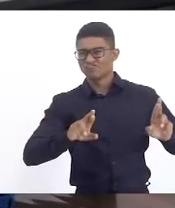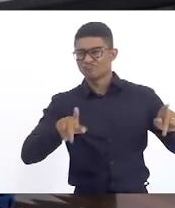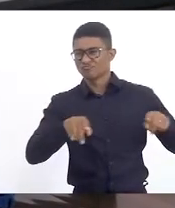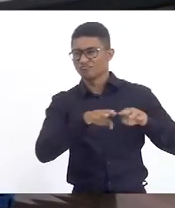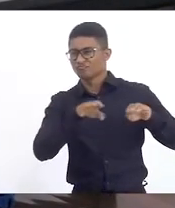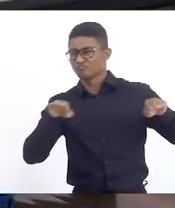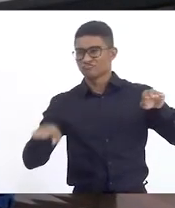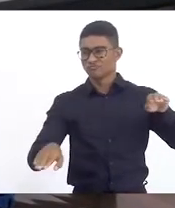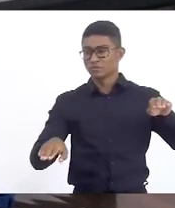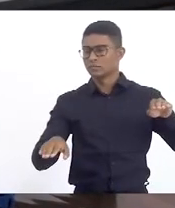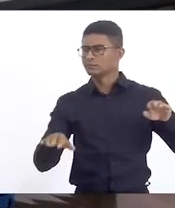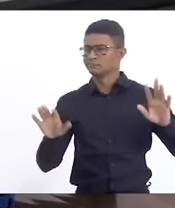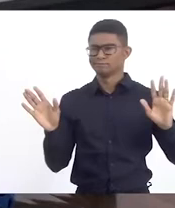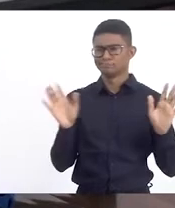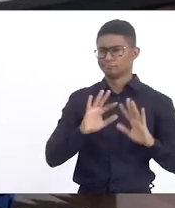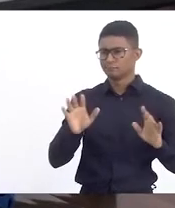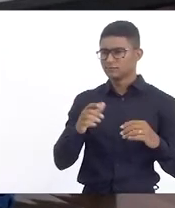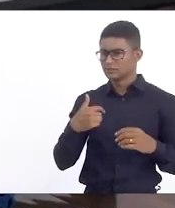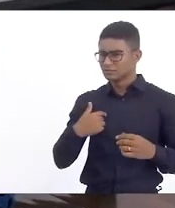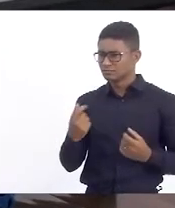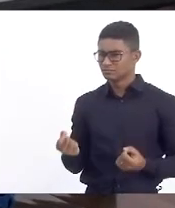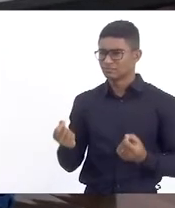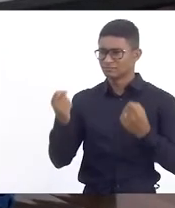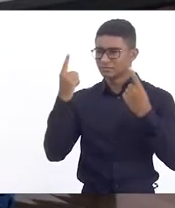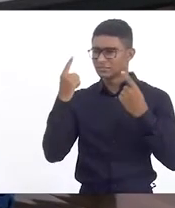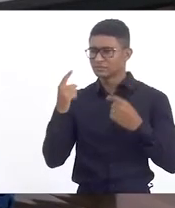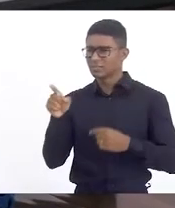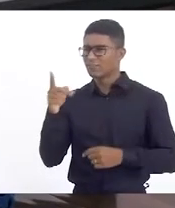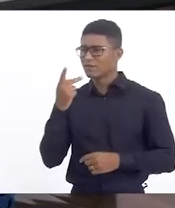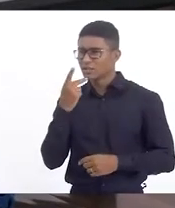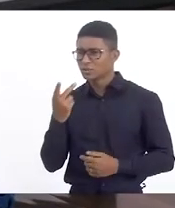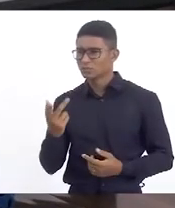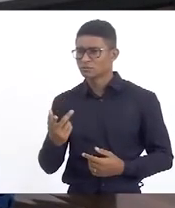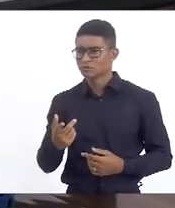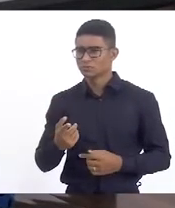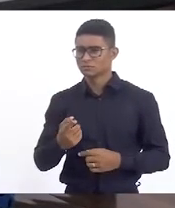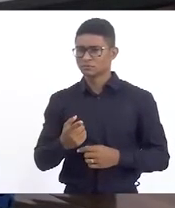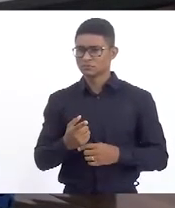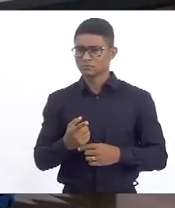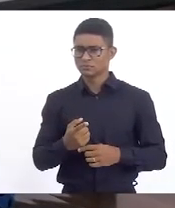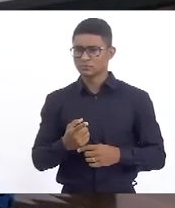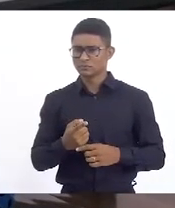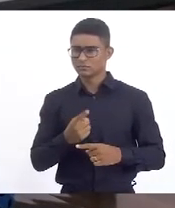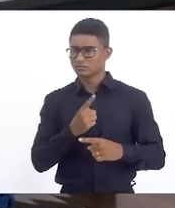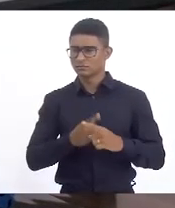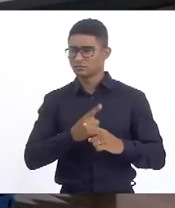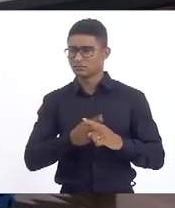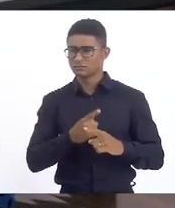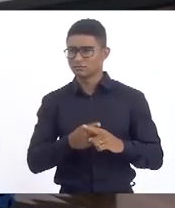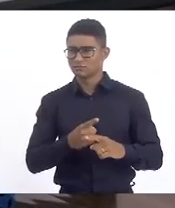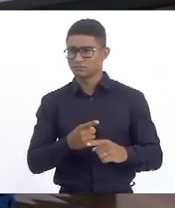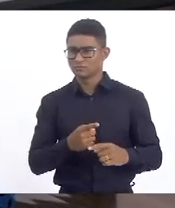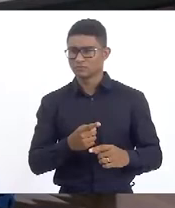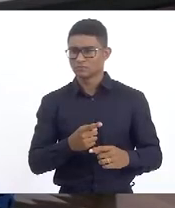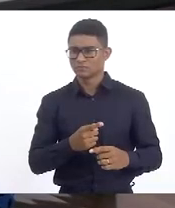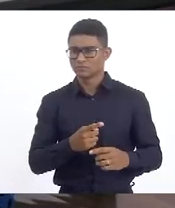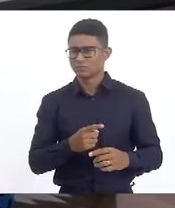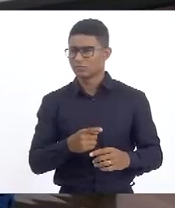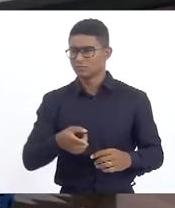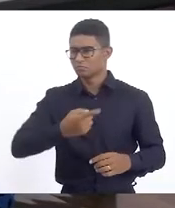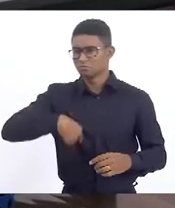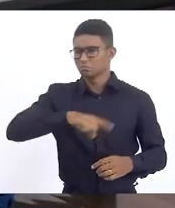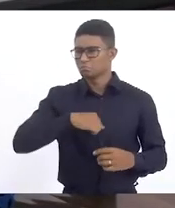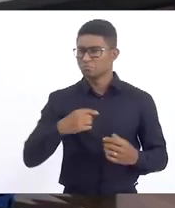doutor, o defensor público, afirmar isso, porque nos autos isso não foi dito, isso não foi